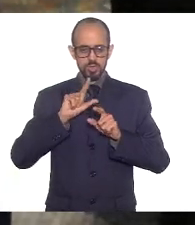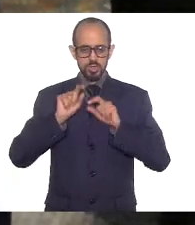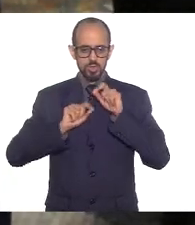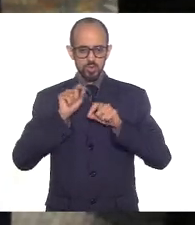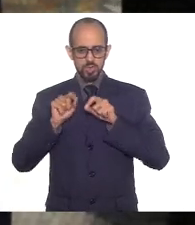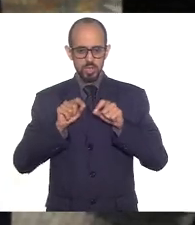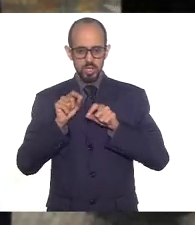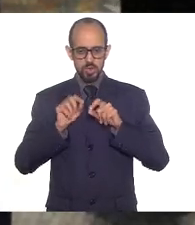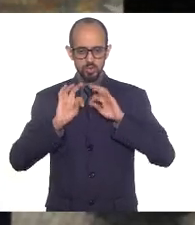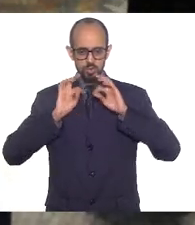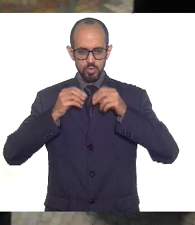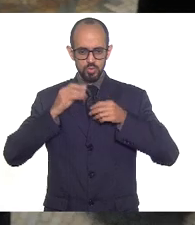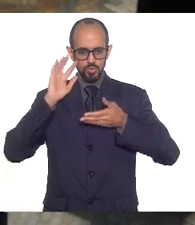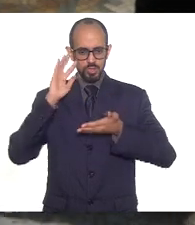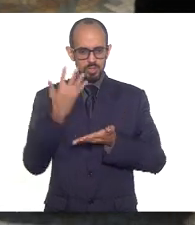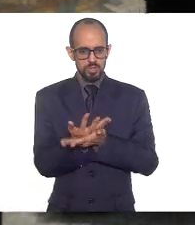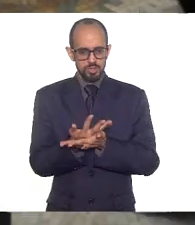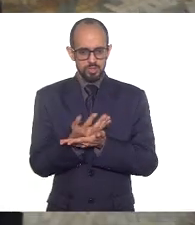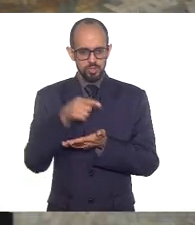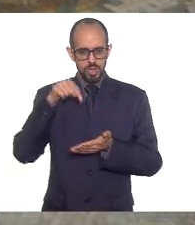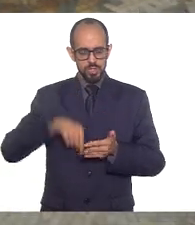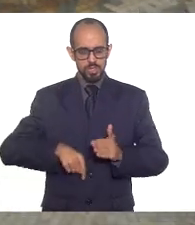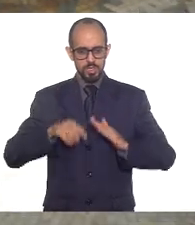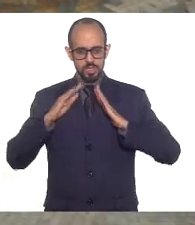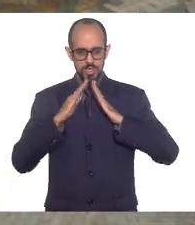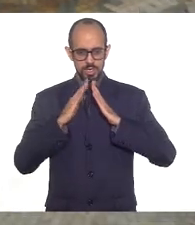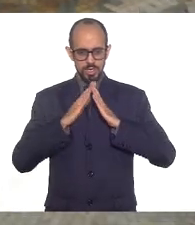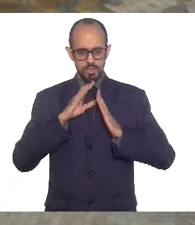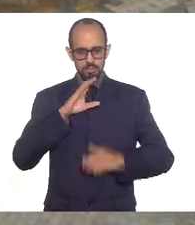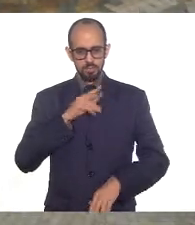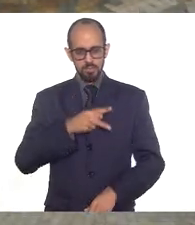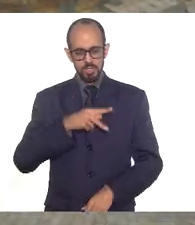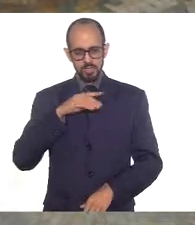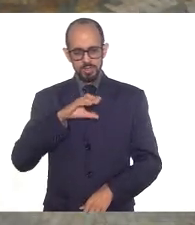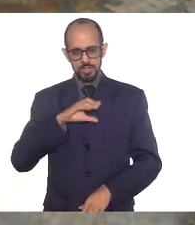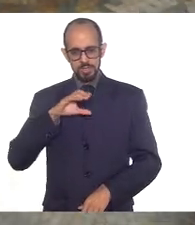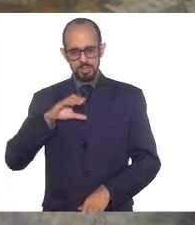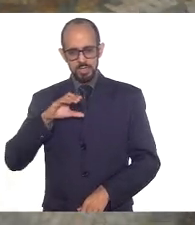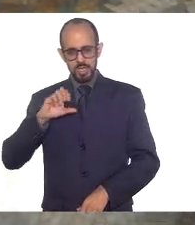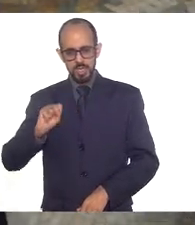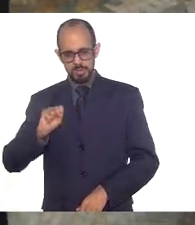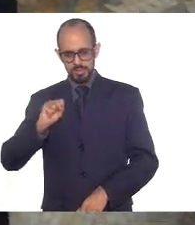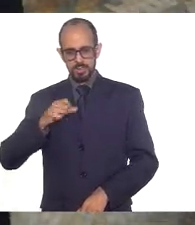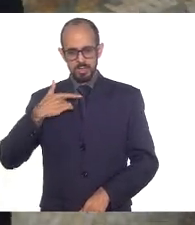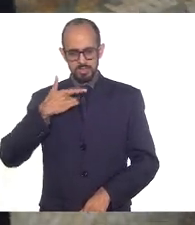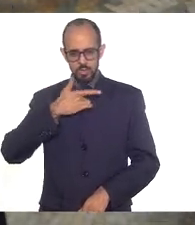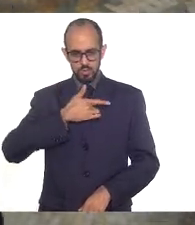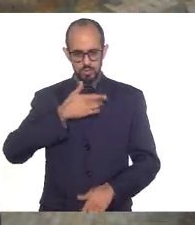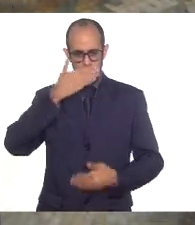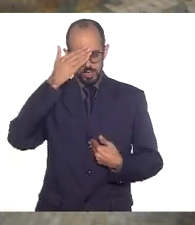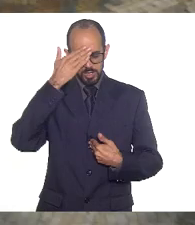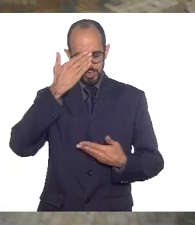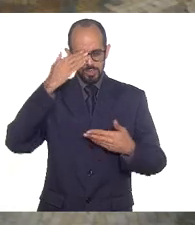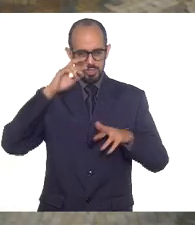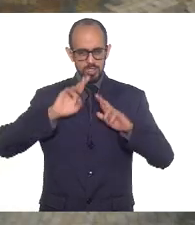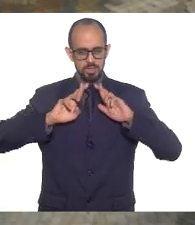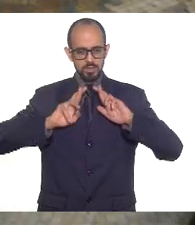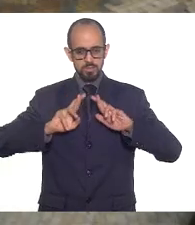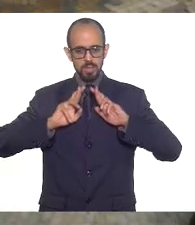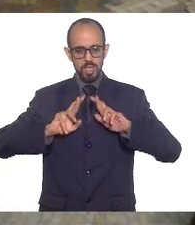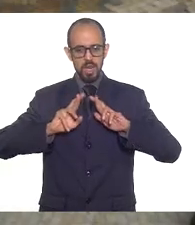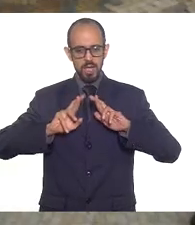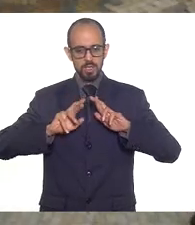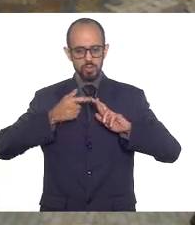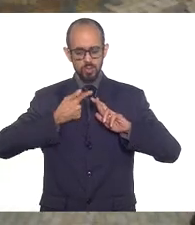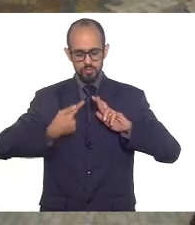aquilo que foi decidido nesta casa que foi o pccs da Saúde agradecerá esperar que